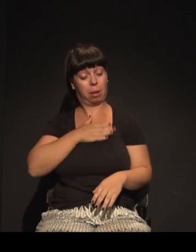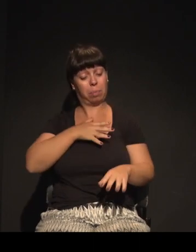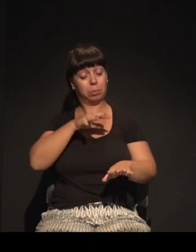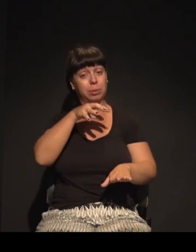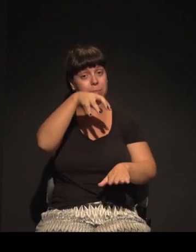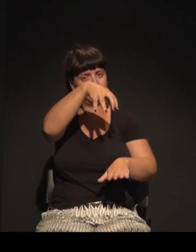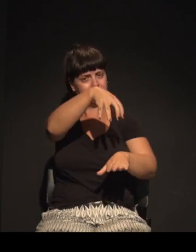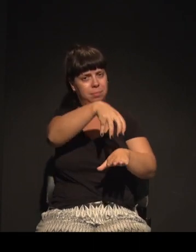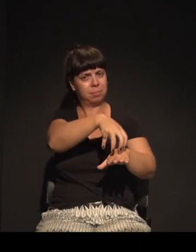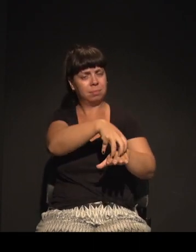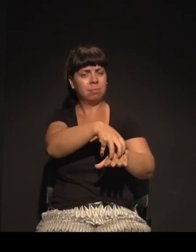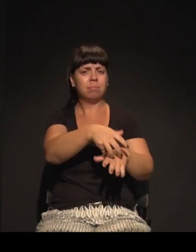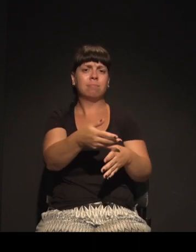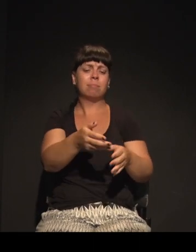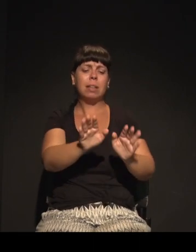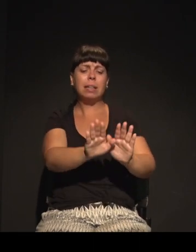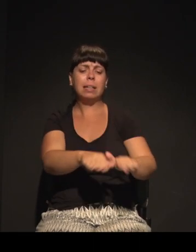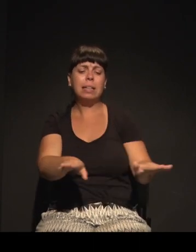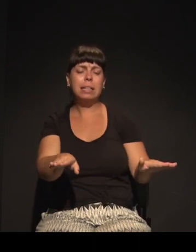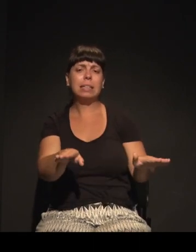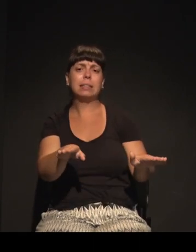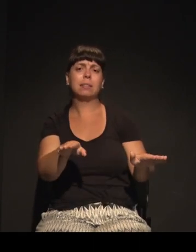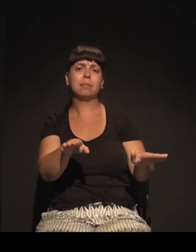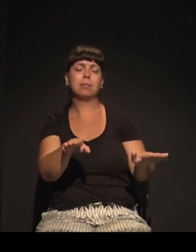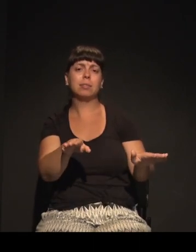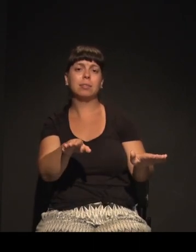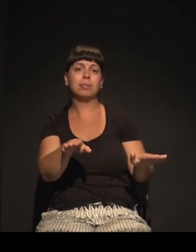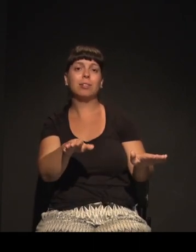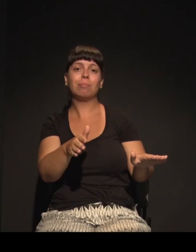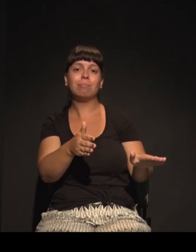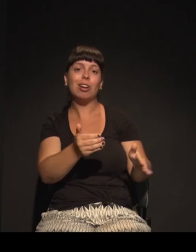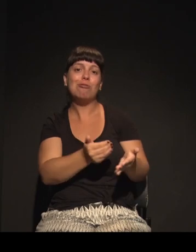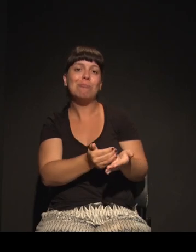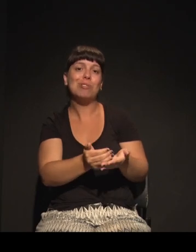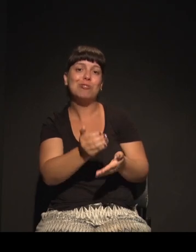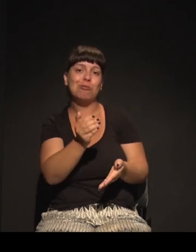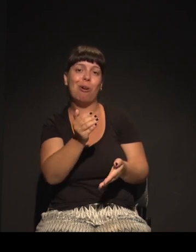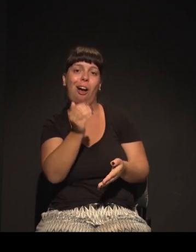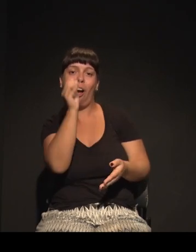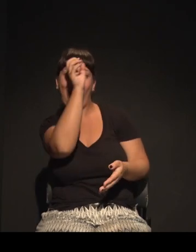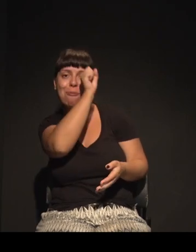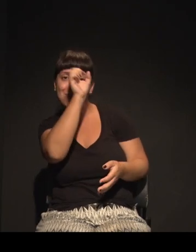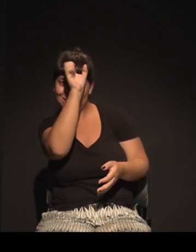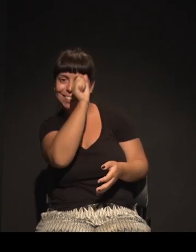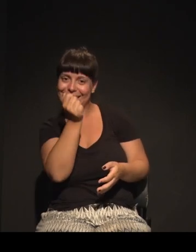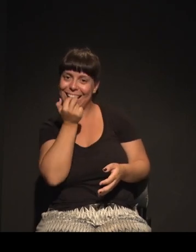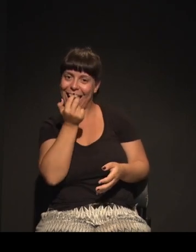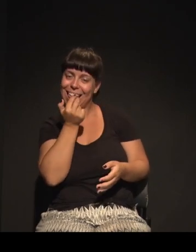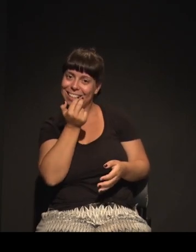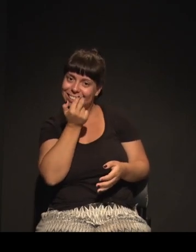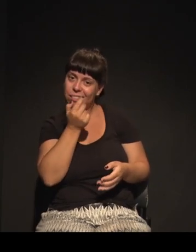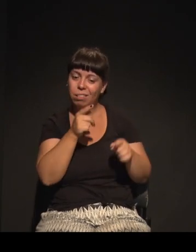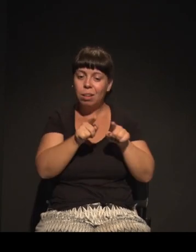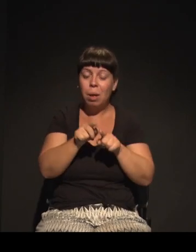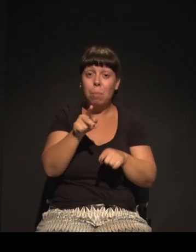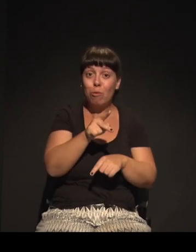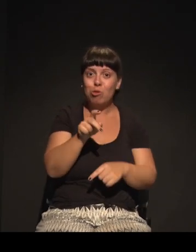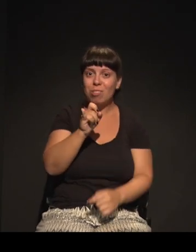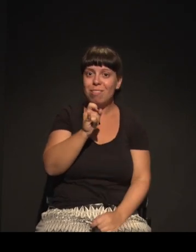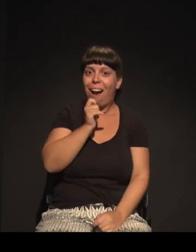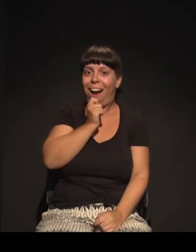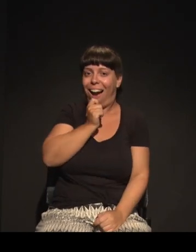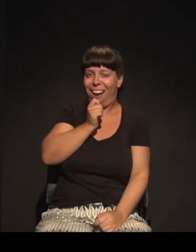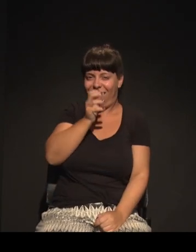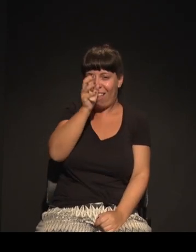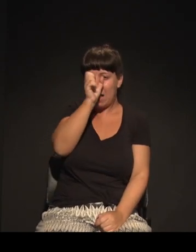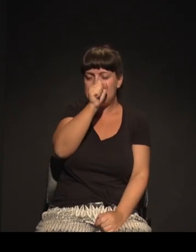muitas crianças voltaram a falar mais a língua os professores estão tentando aqueles que não falava a